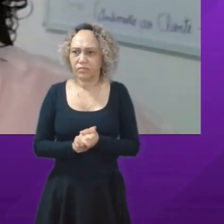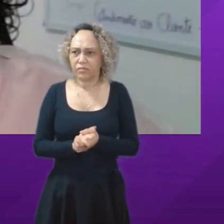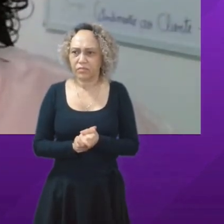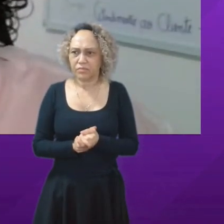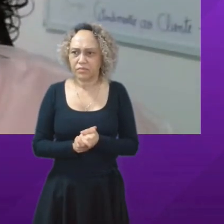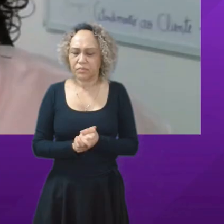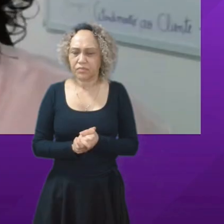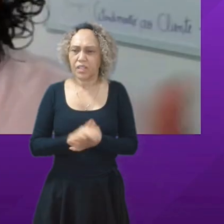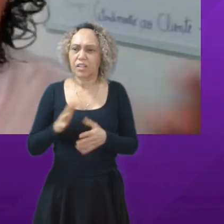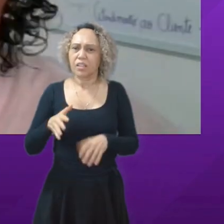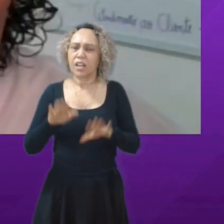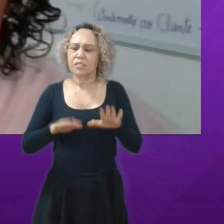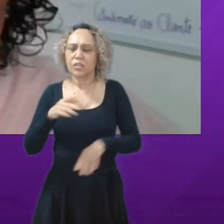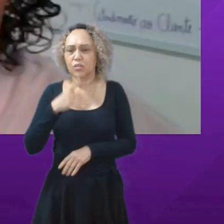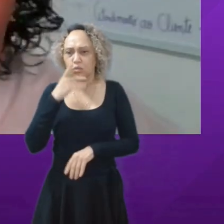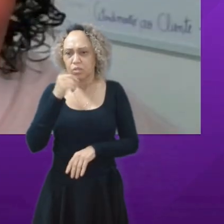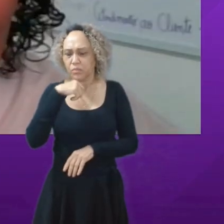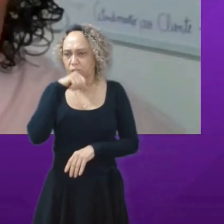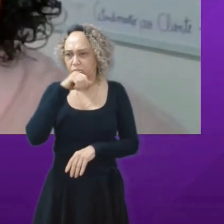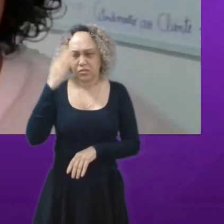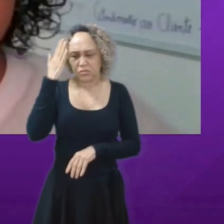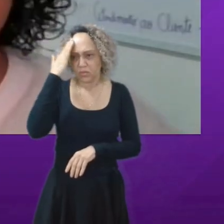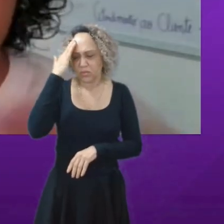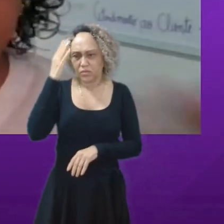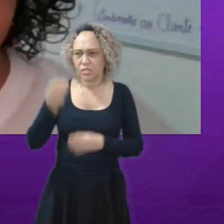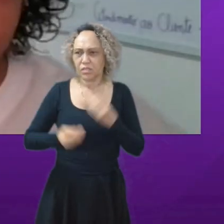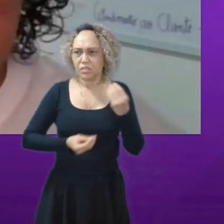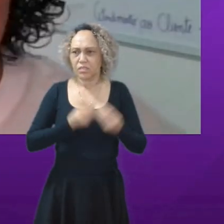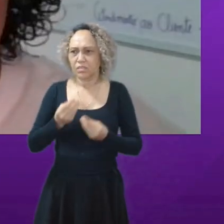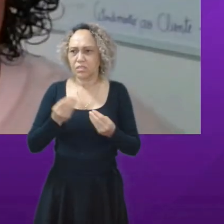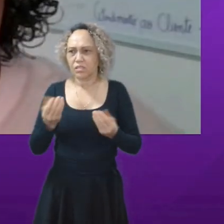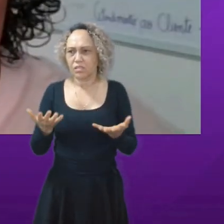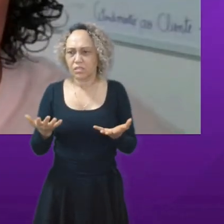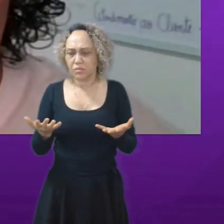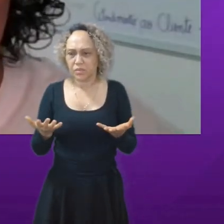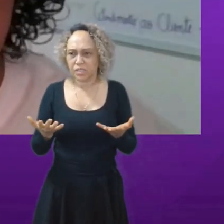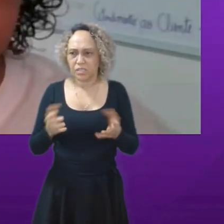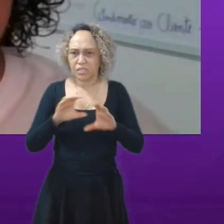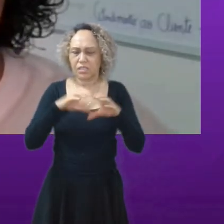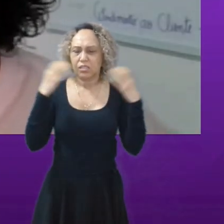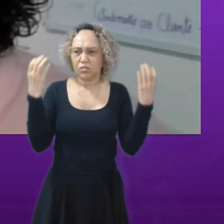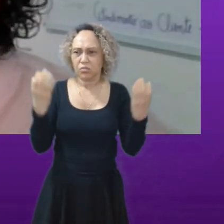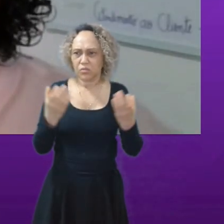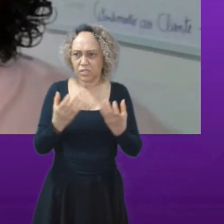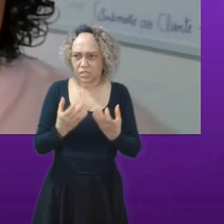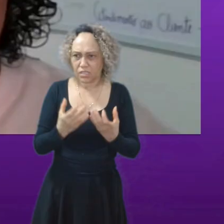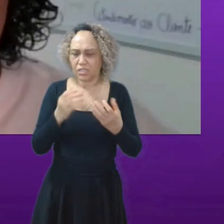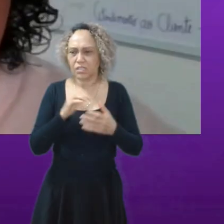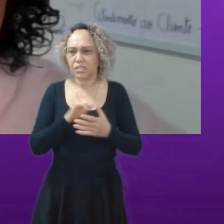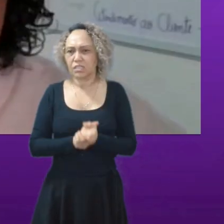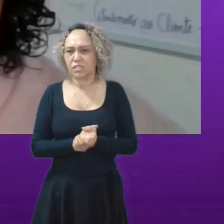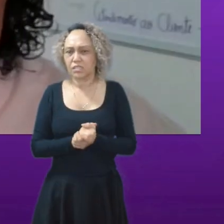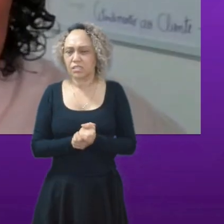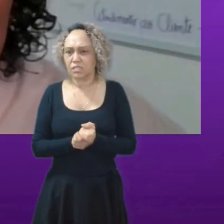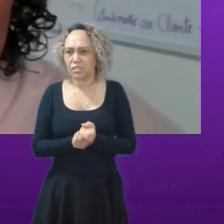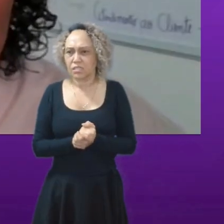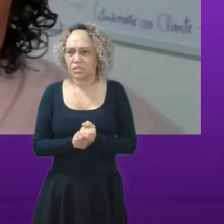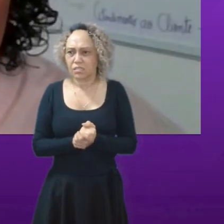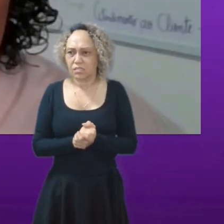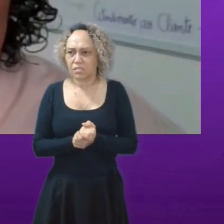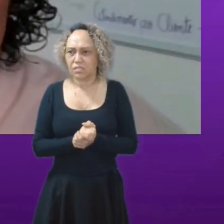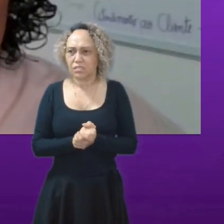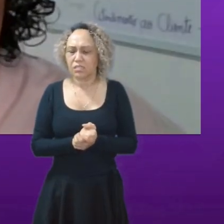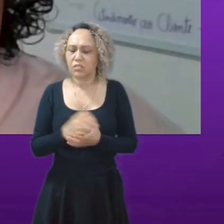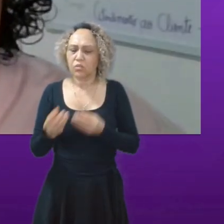pais nem sabem como é que essa rede funciona. Essas comunidades se instauram, como é que elas se